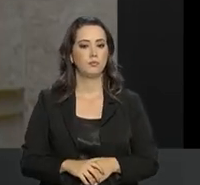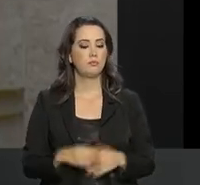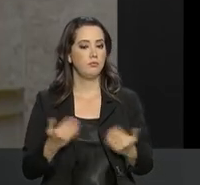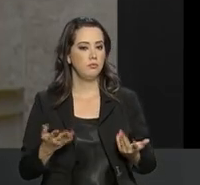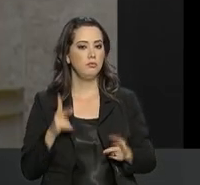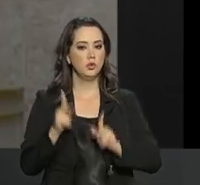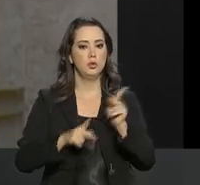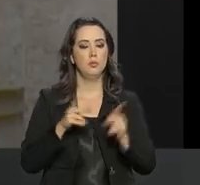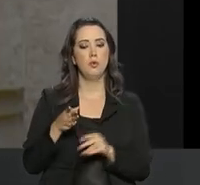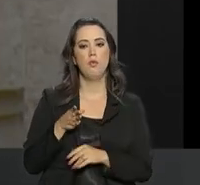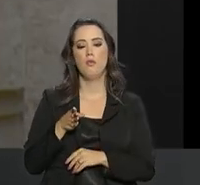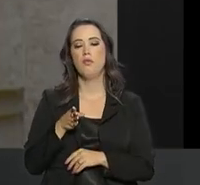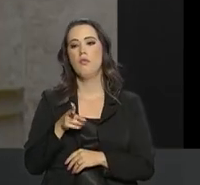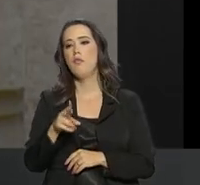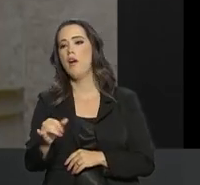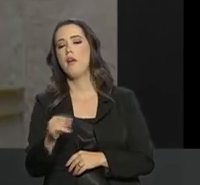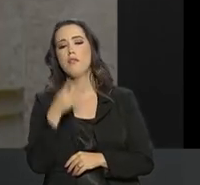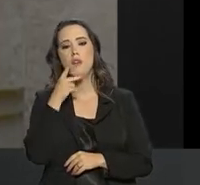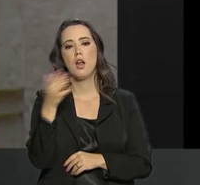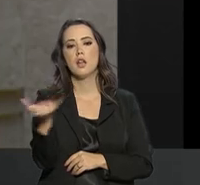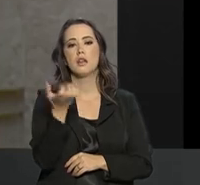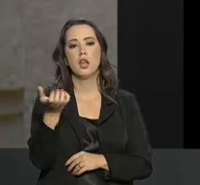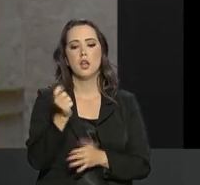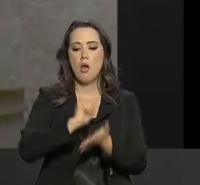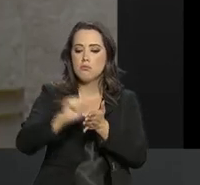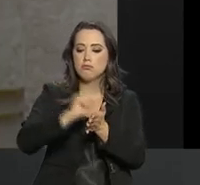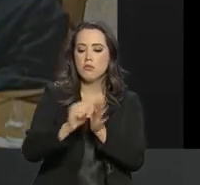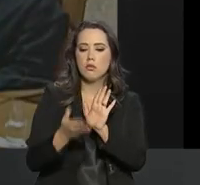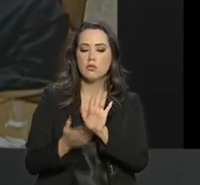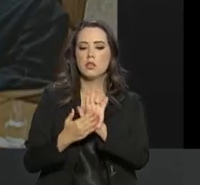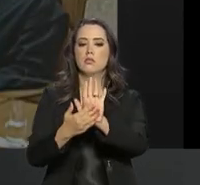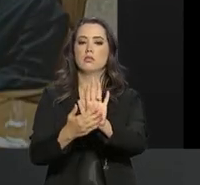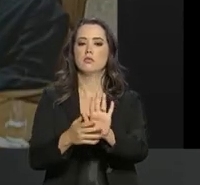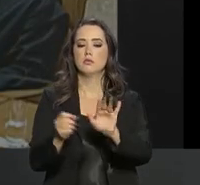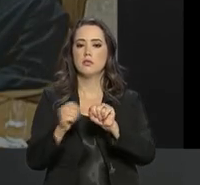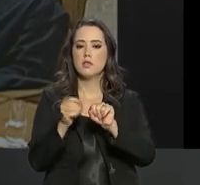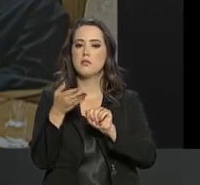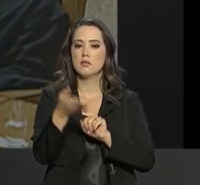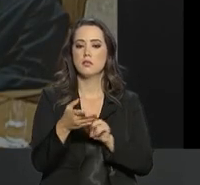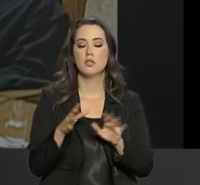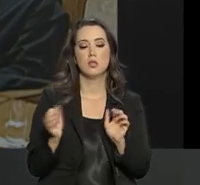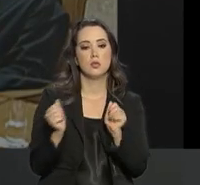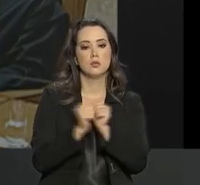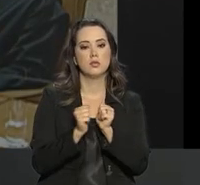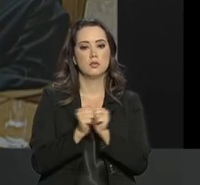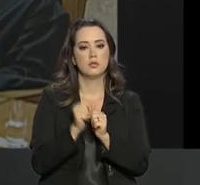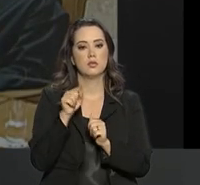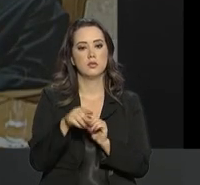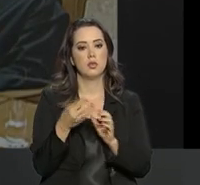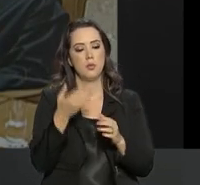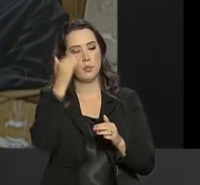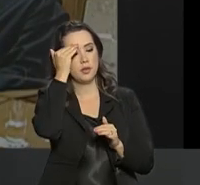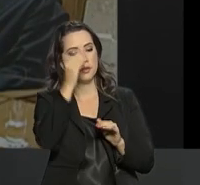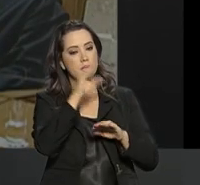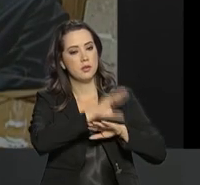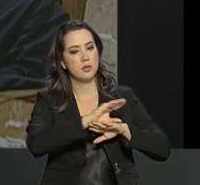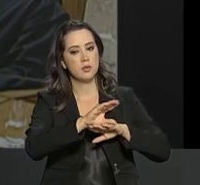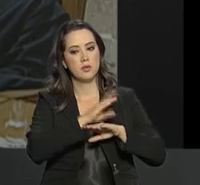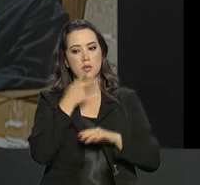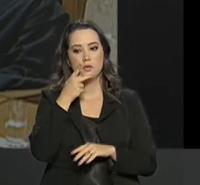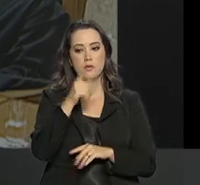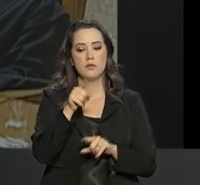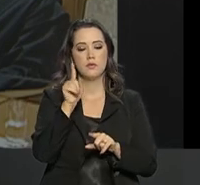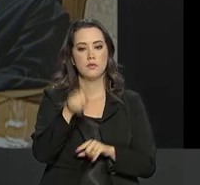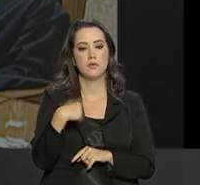O povo vai lá e diz, eu quero isso, estou te dando uma procuração para tanto. E isto tudo ancorado no texto constitucional, como bem disse o